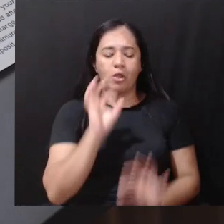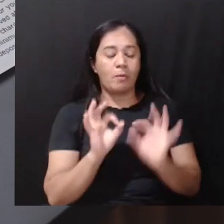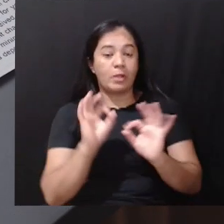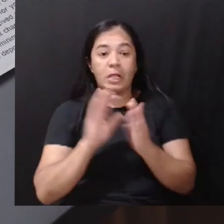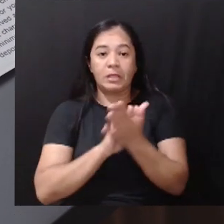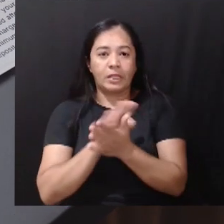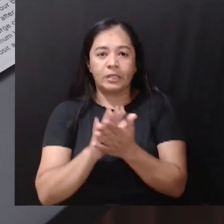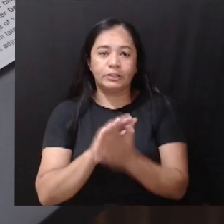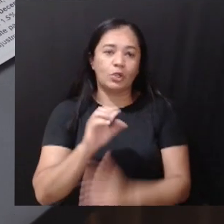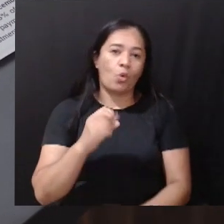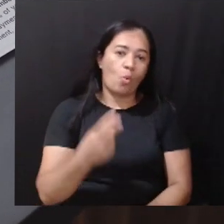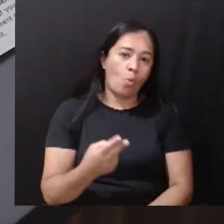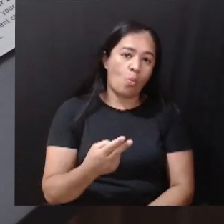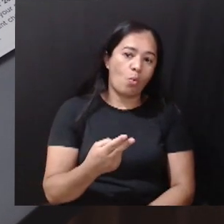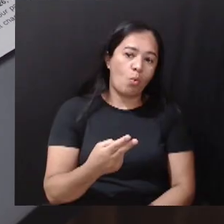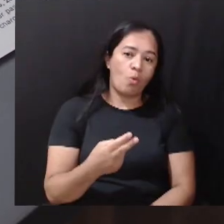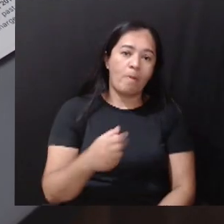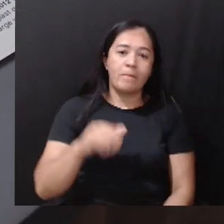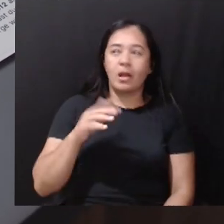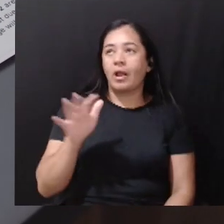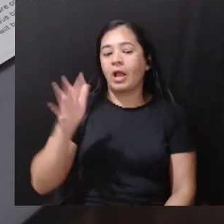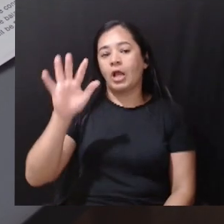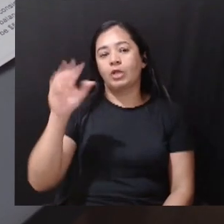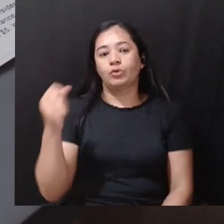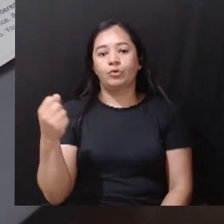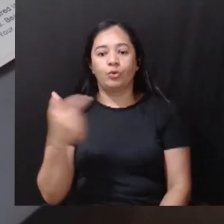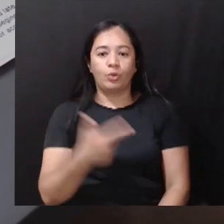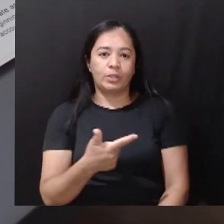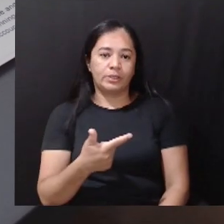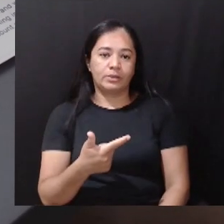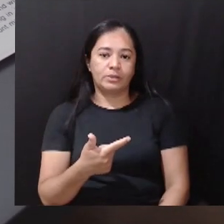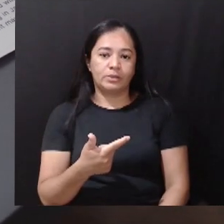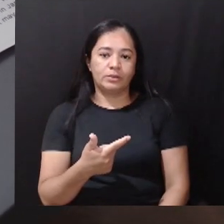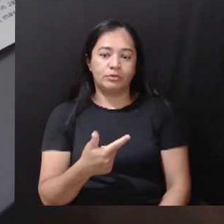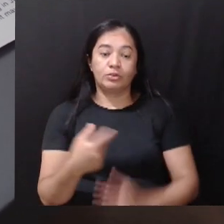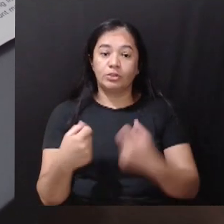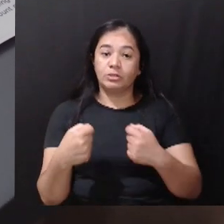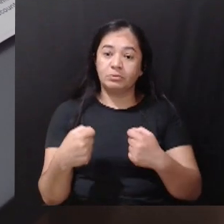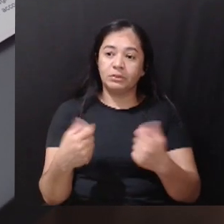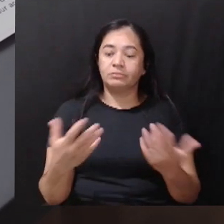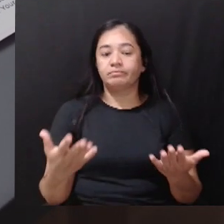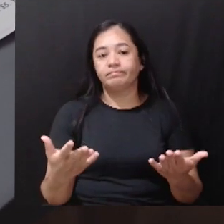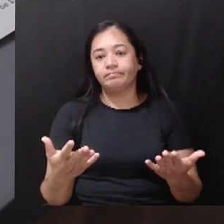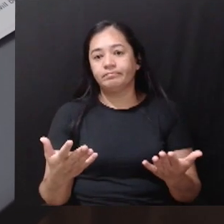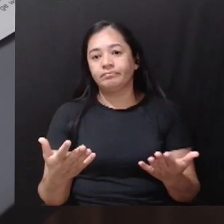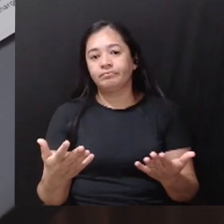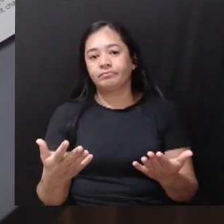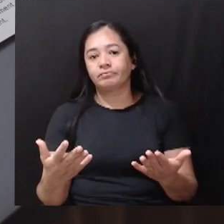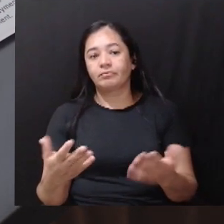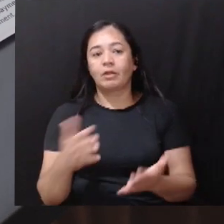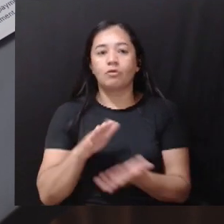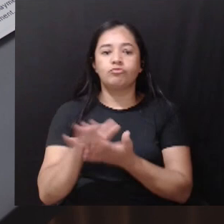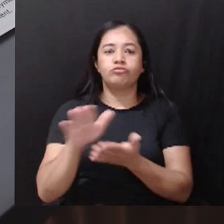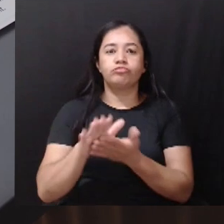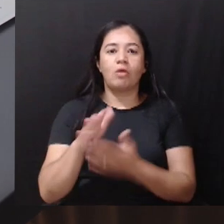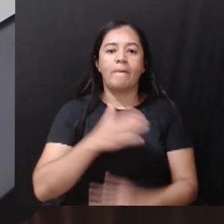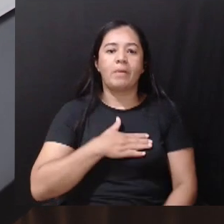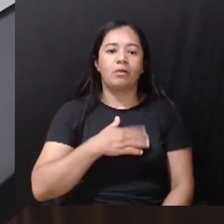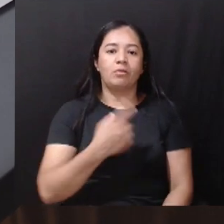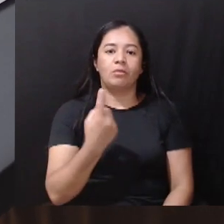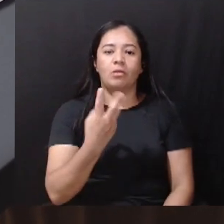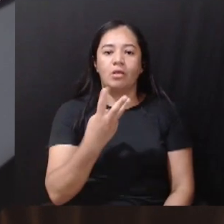tá saindo mais caro do que deveria ser, acabo gastando meu 13º, não